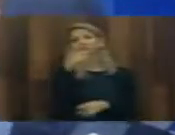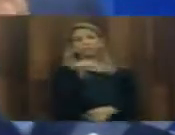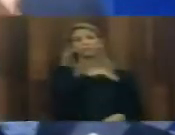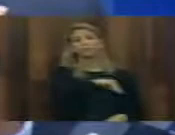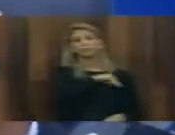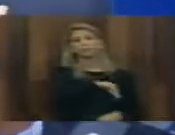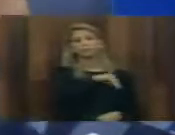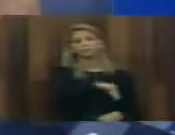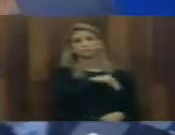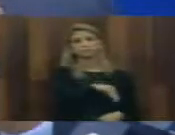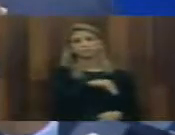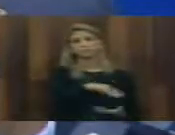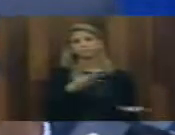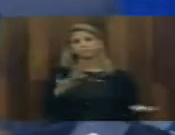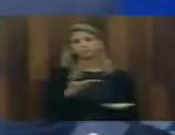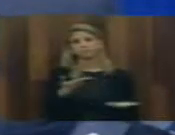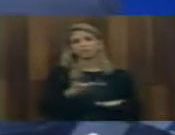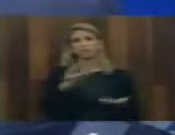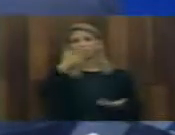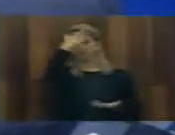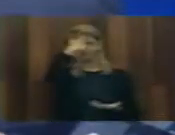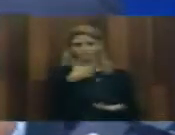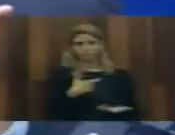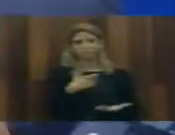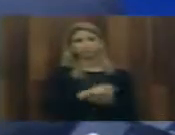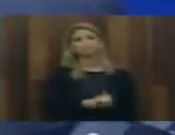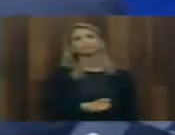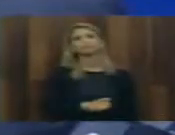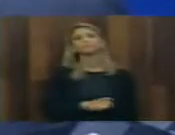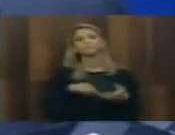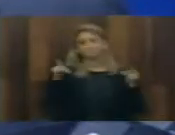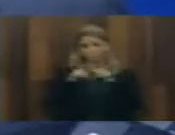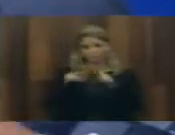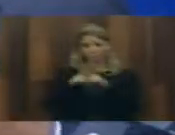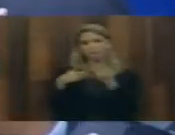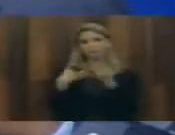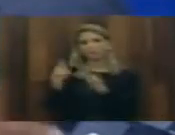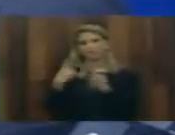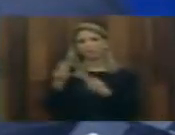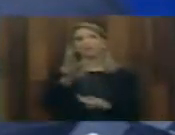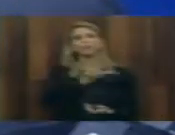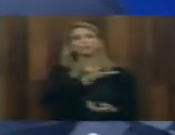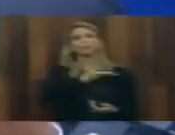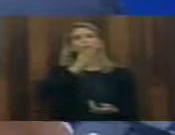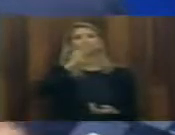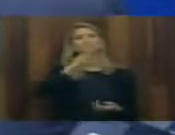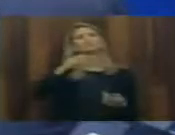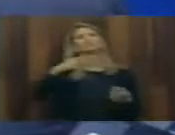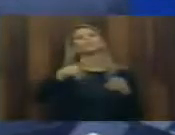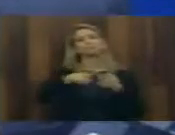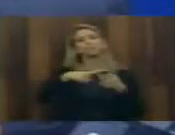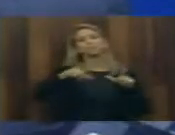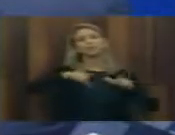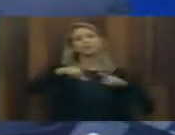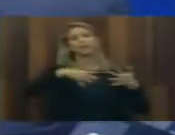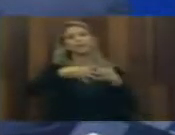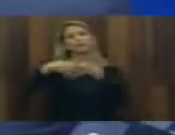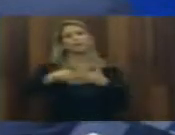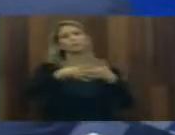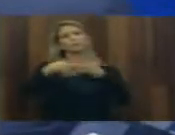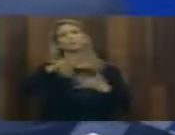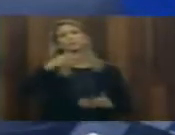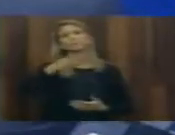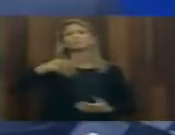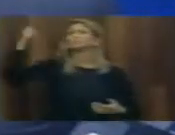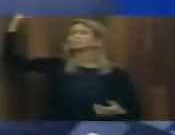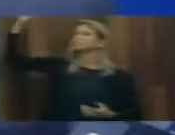Então, faço aqui da sua voz, Blau Blau, a minha voz também, a voz desses caminhoneiros que tanto trabalham, o sol, na